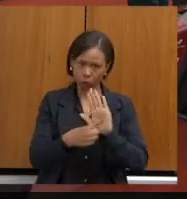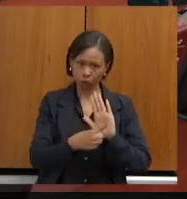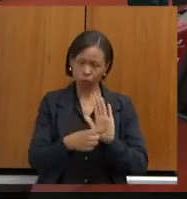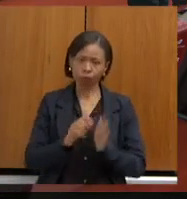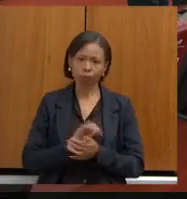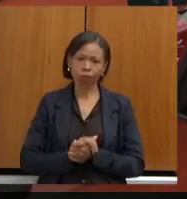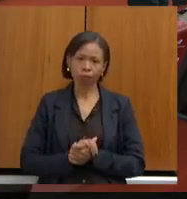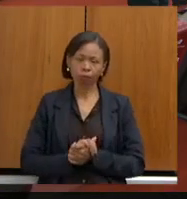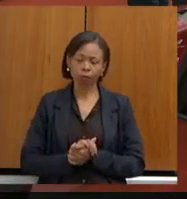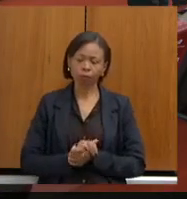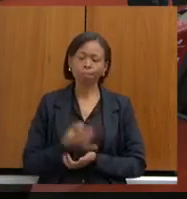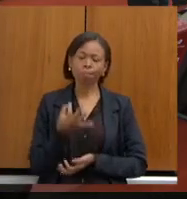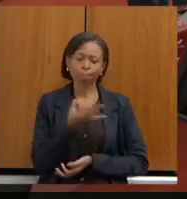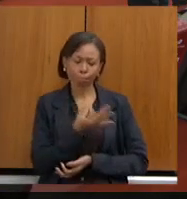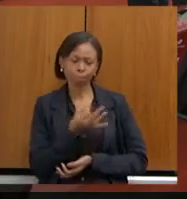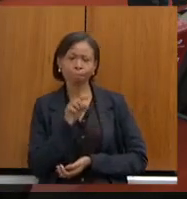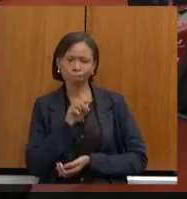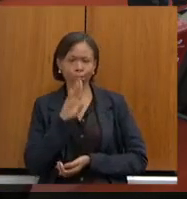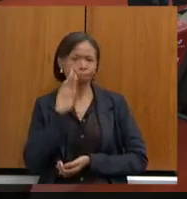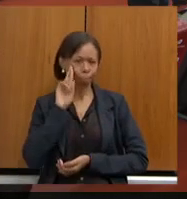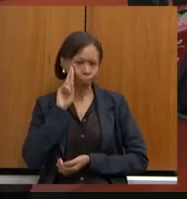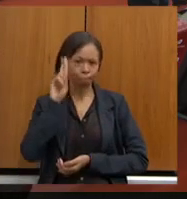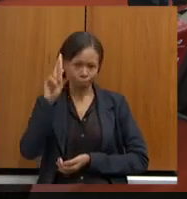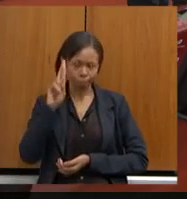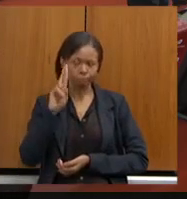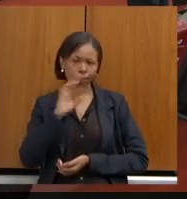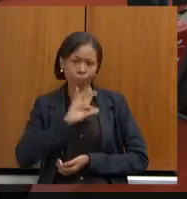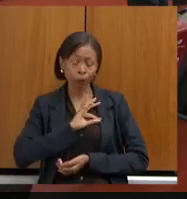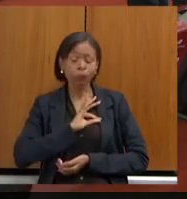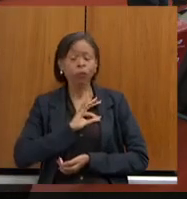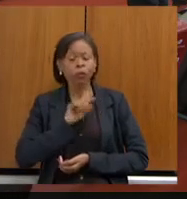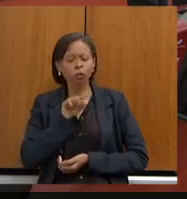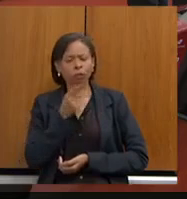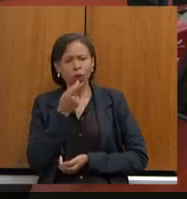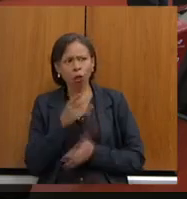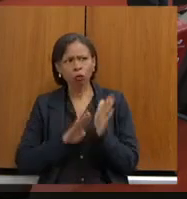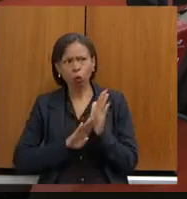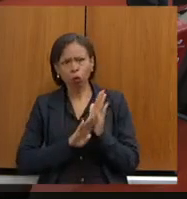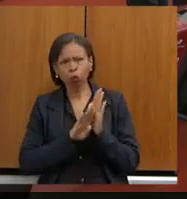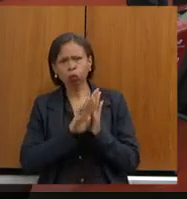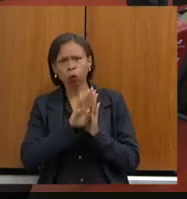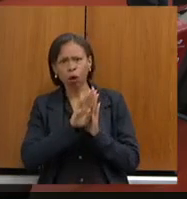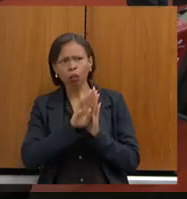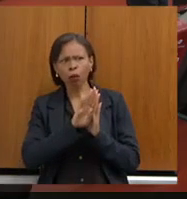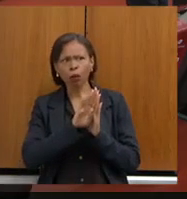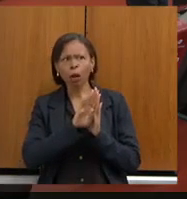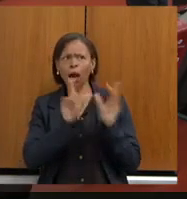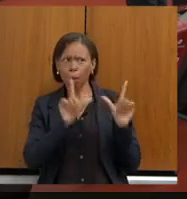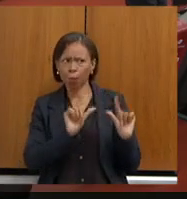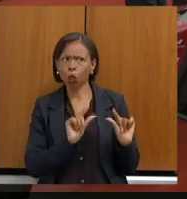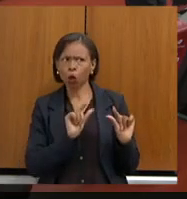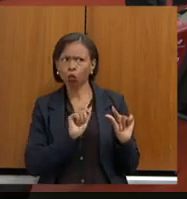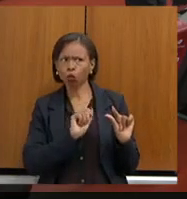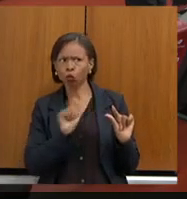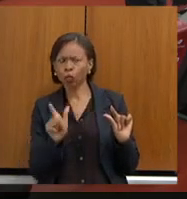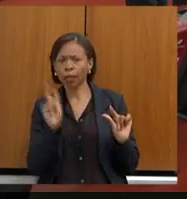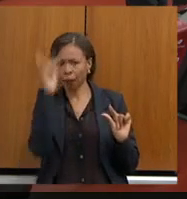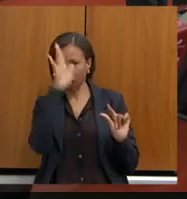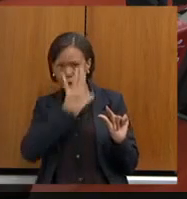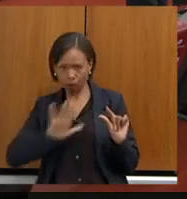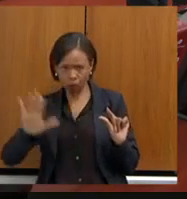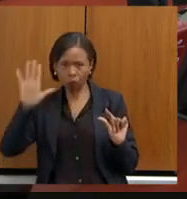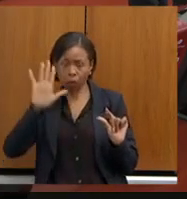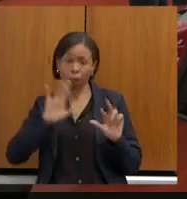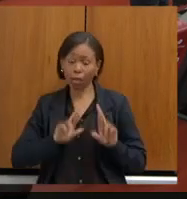sabe aqui em importante é saltar que esse aumento que como seu colocou muito bem menor do que a média Nacional não é por responsabilidade das nossas forças